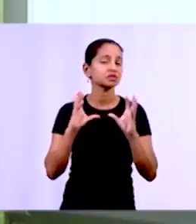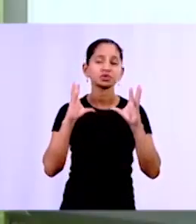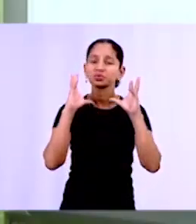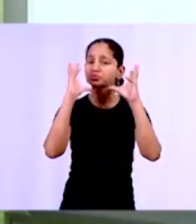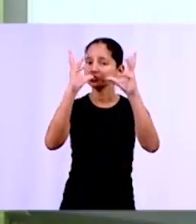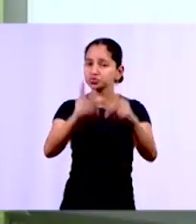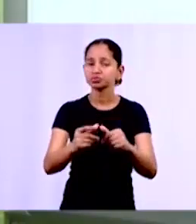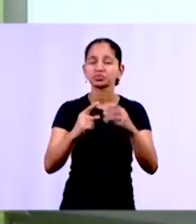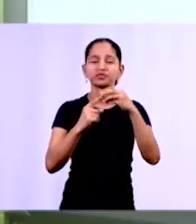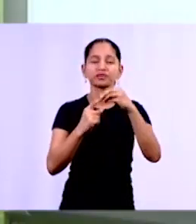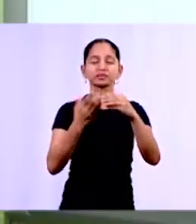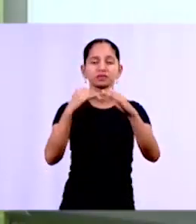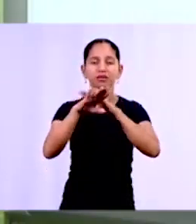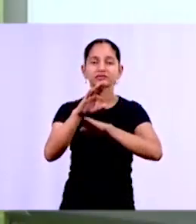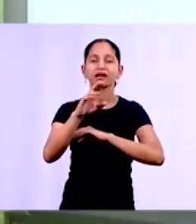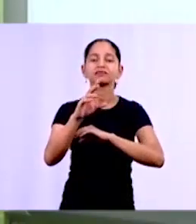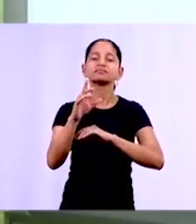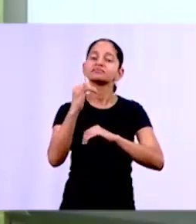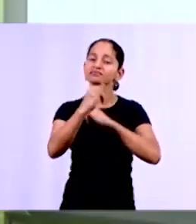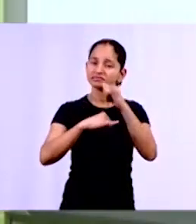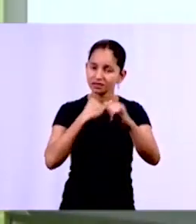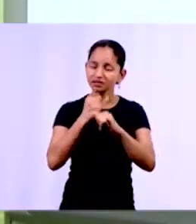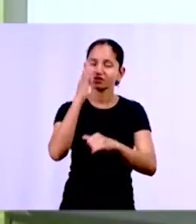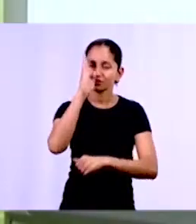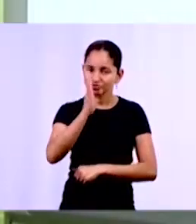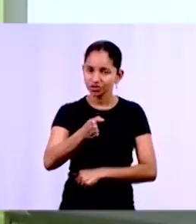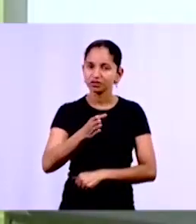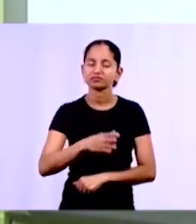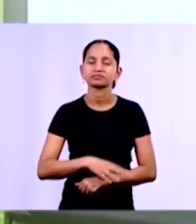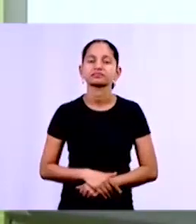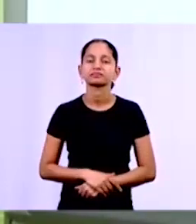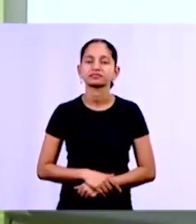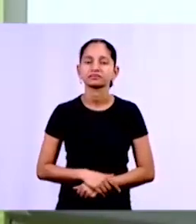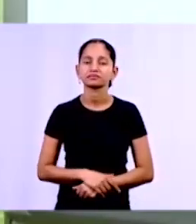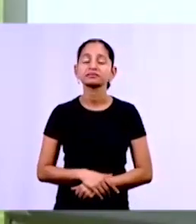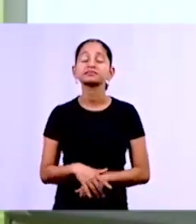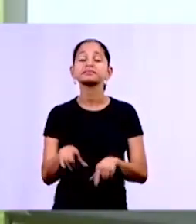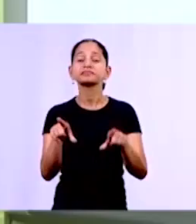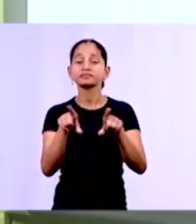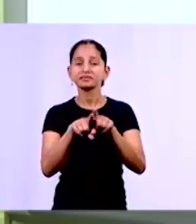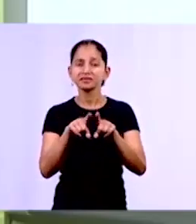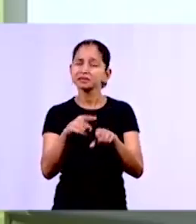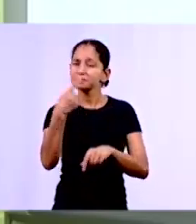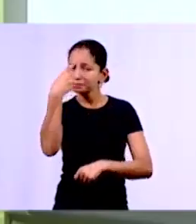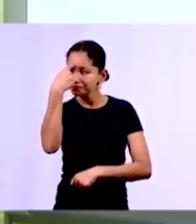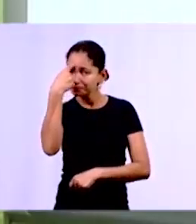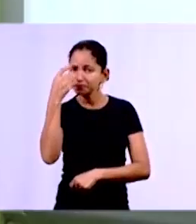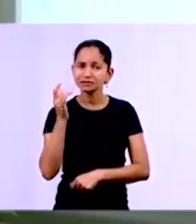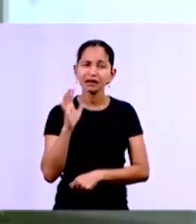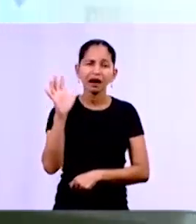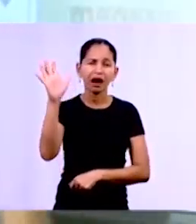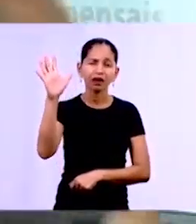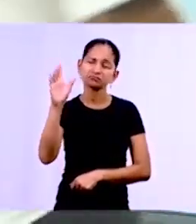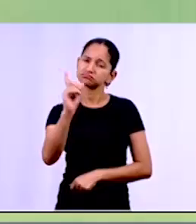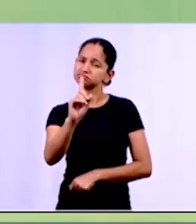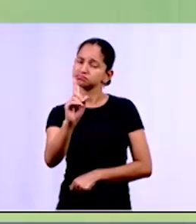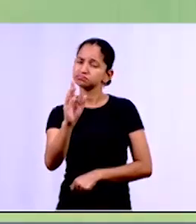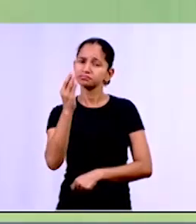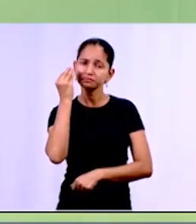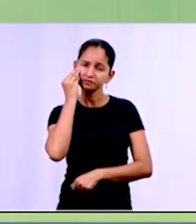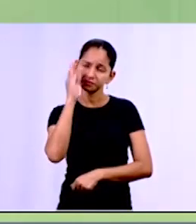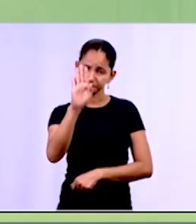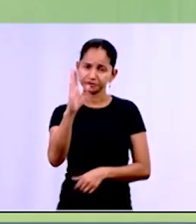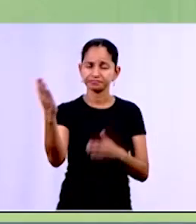nuvem. Olha a segurança que você tem, né? E essa questão da nuvem, a gente pensa que é caro. Olha aqui, gente, você tem valores